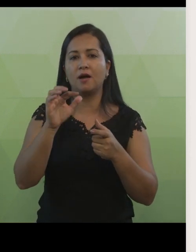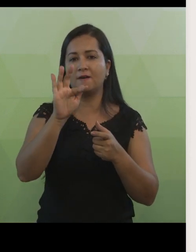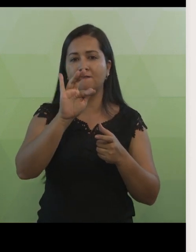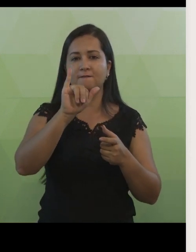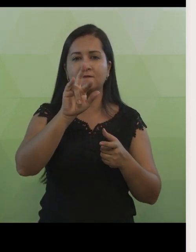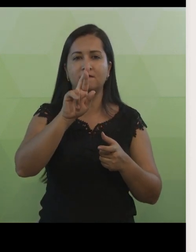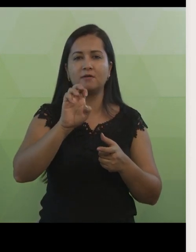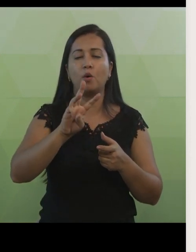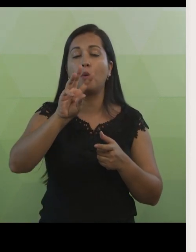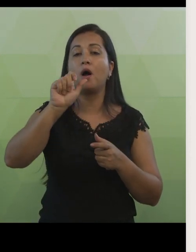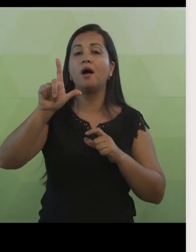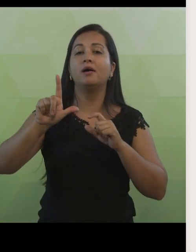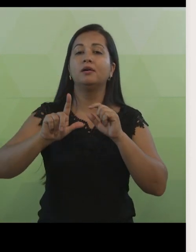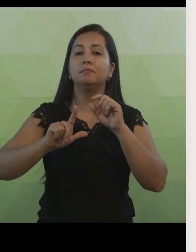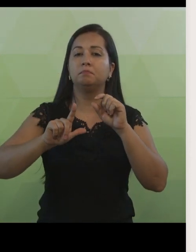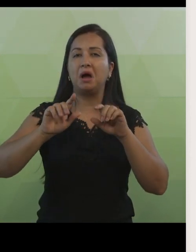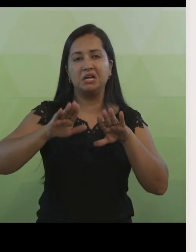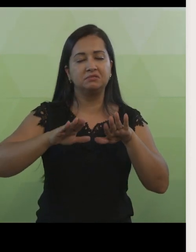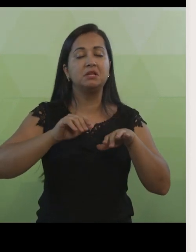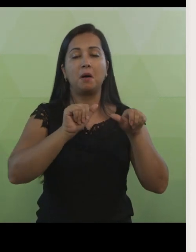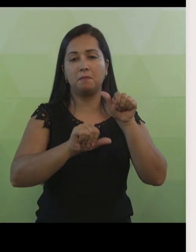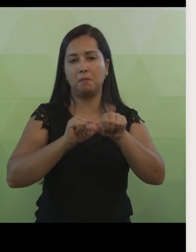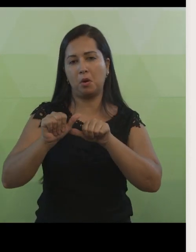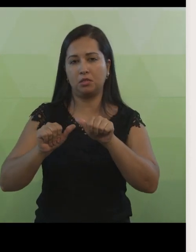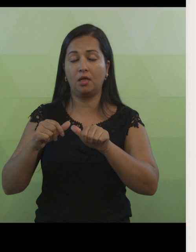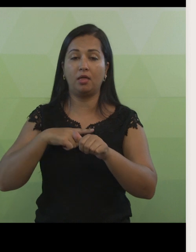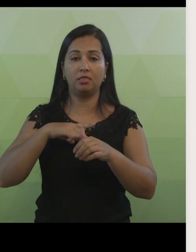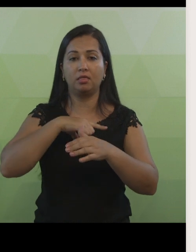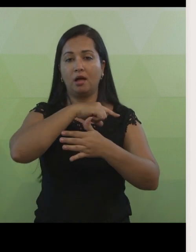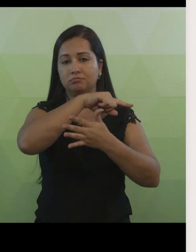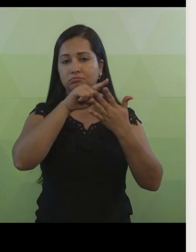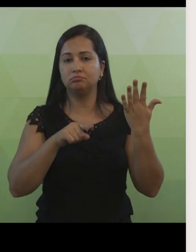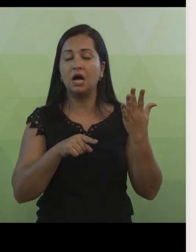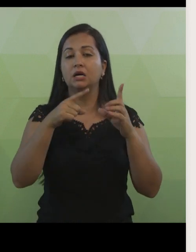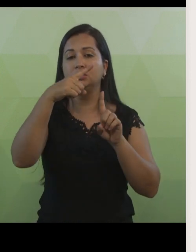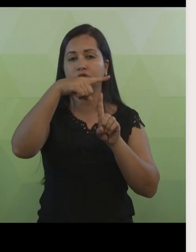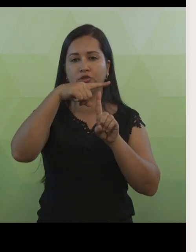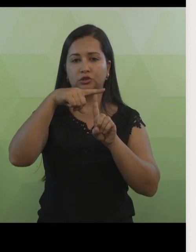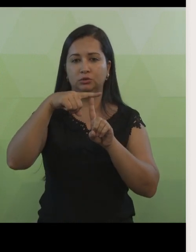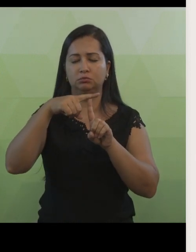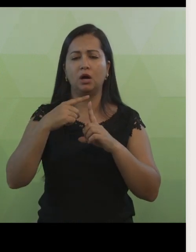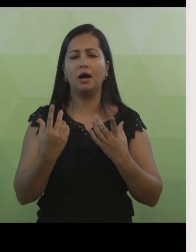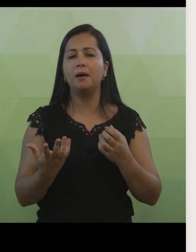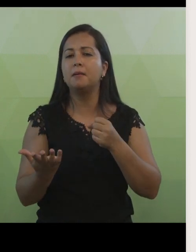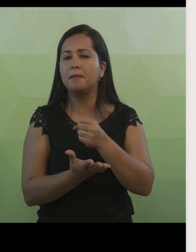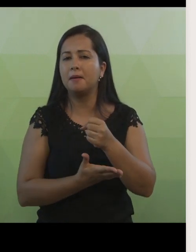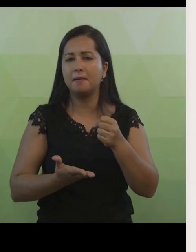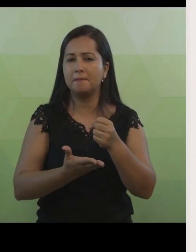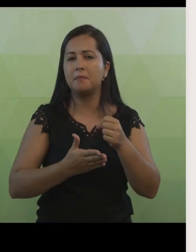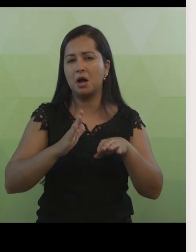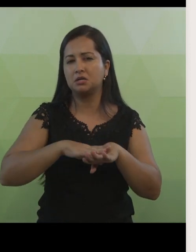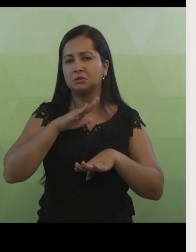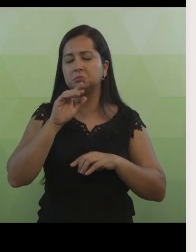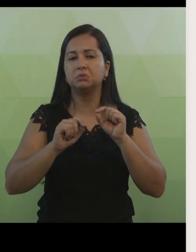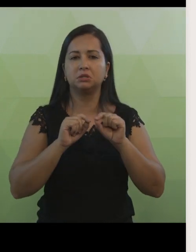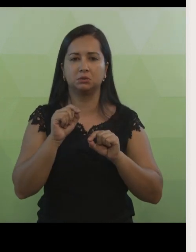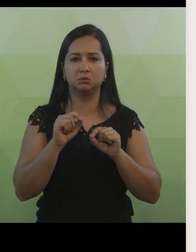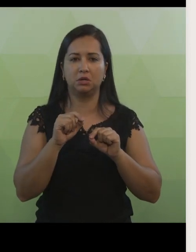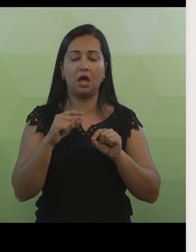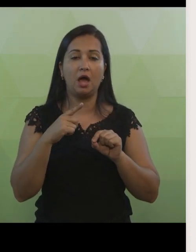pretendido, a localização de um firewall na rede pode mudar. Basicamente, existem 4 tipos. A forma mais básica,